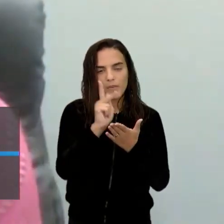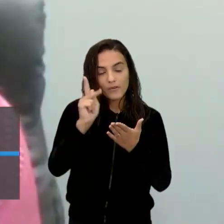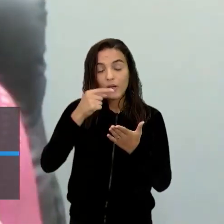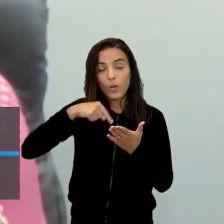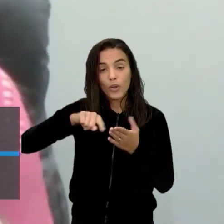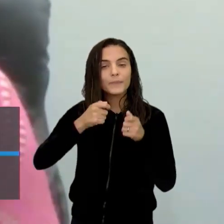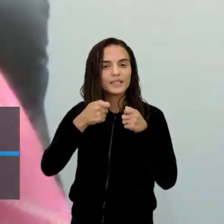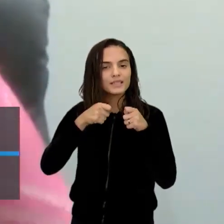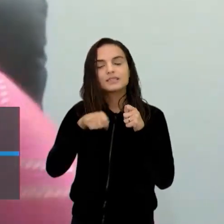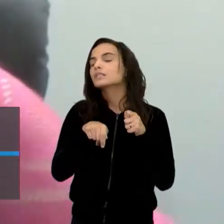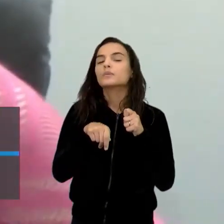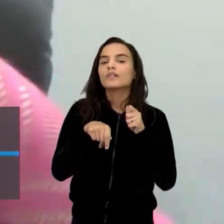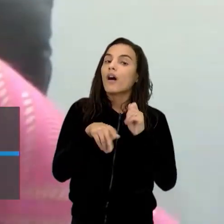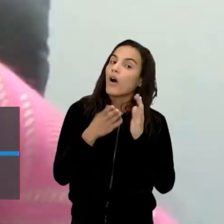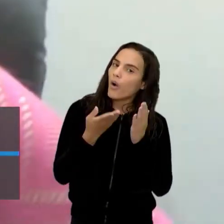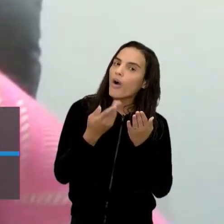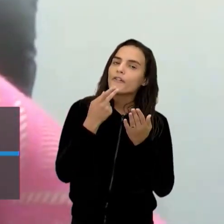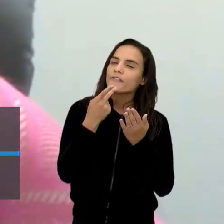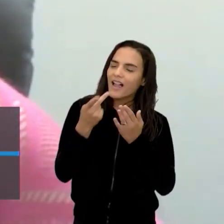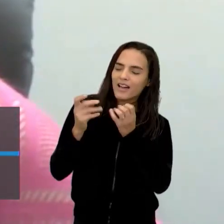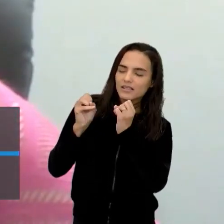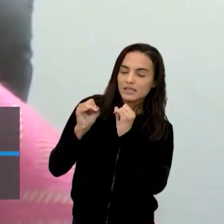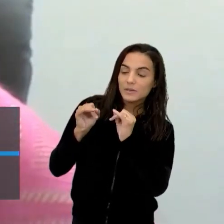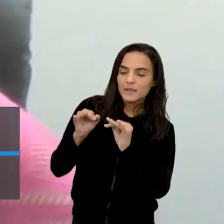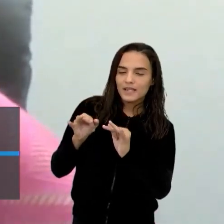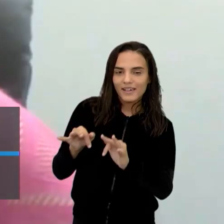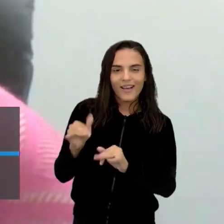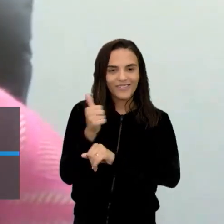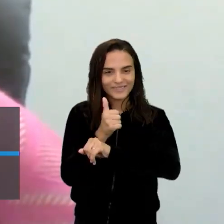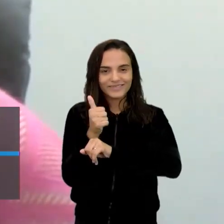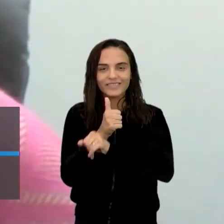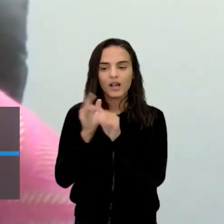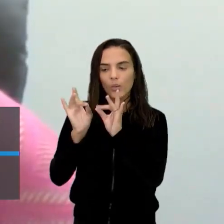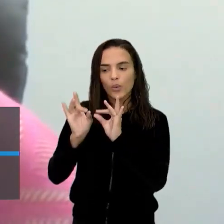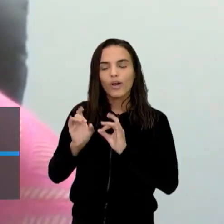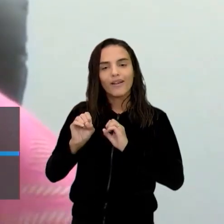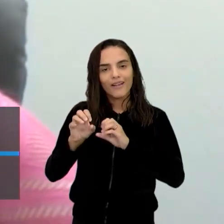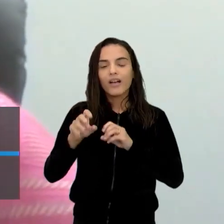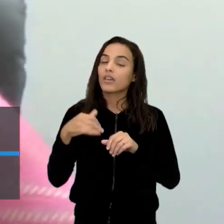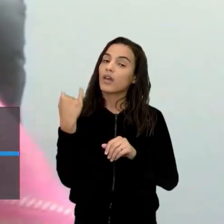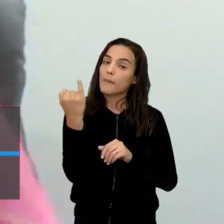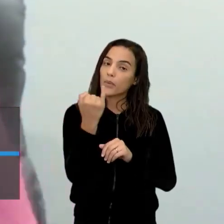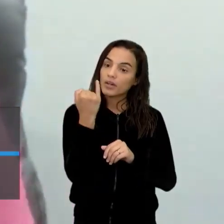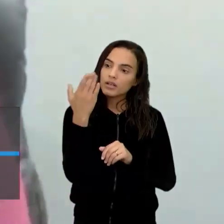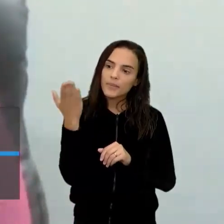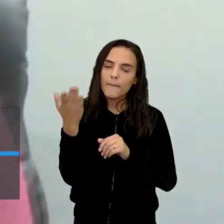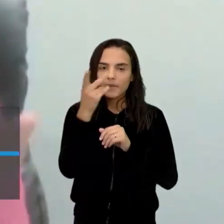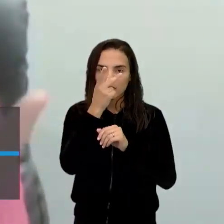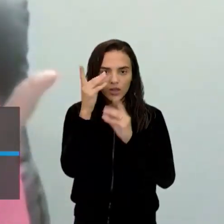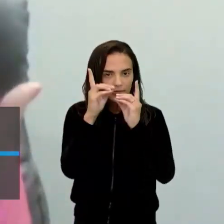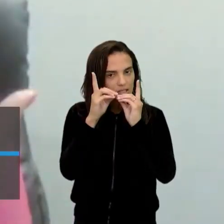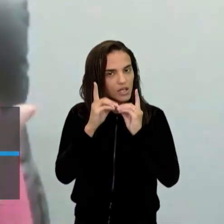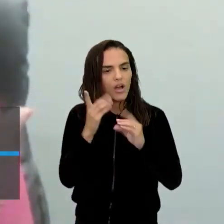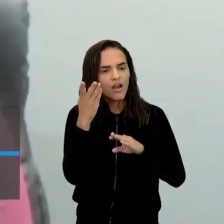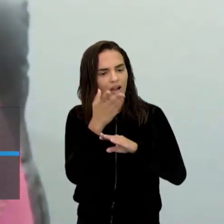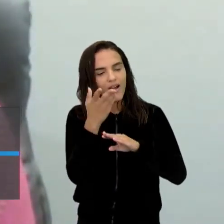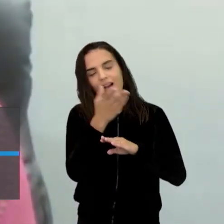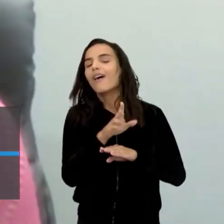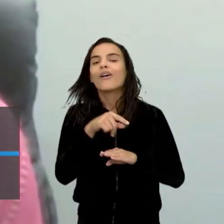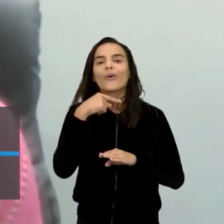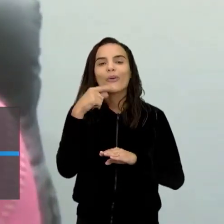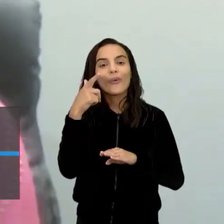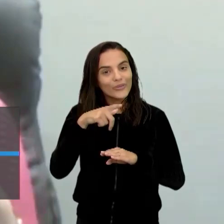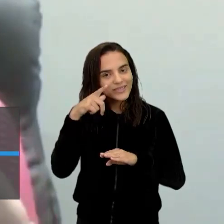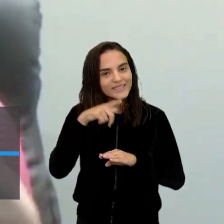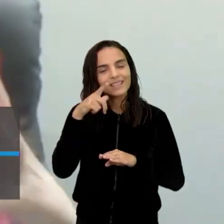nós devemos ofertar esse atendimento educacional especializado, que é tão importante para que eles tenham acesso e possam ser